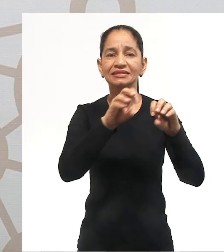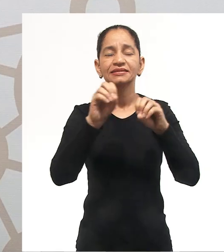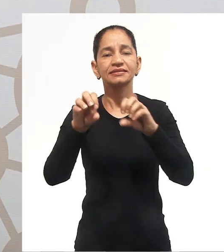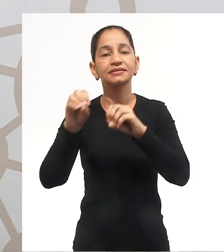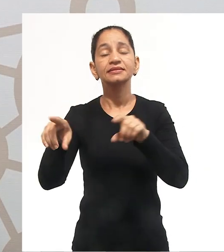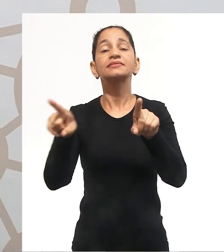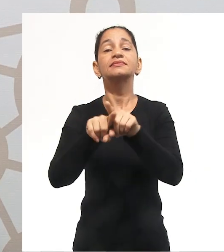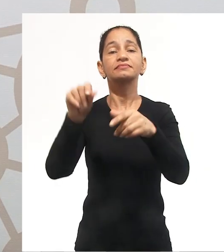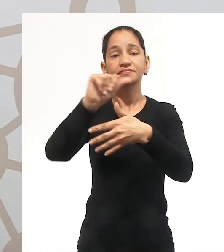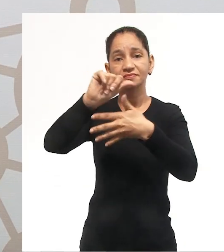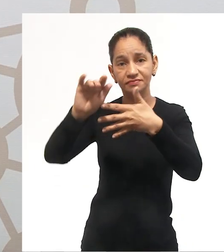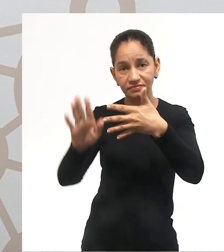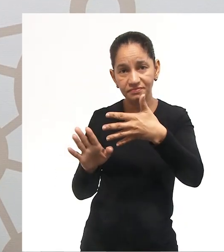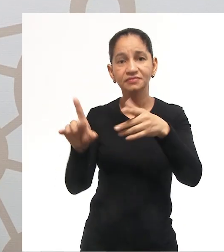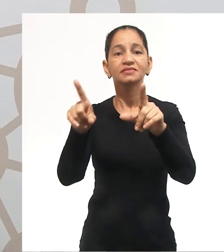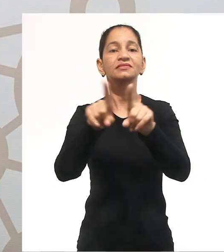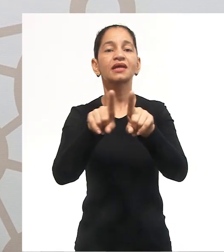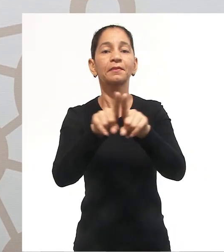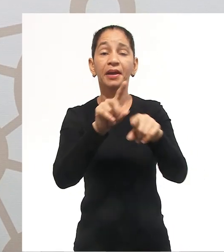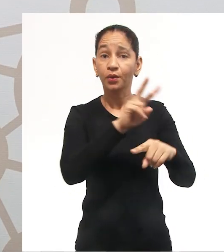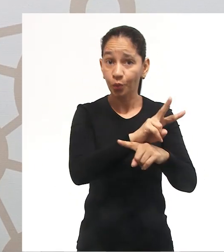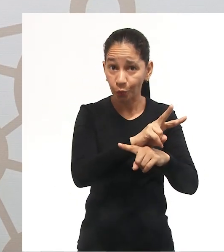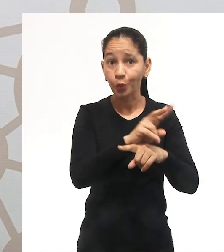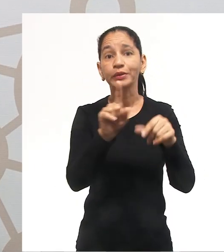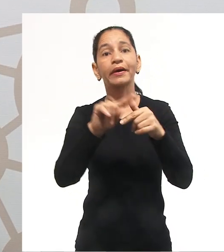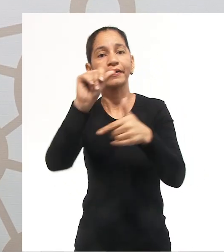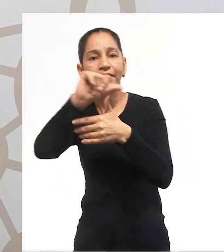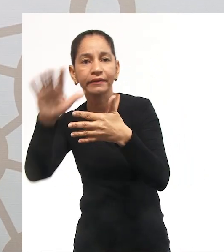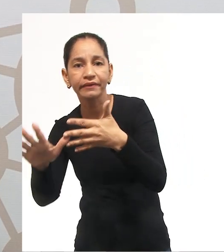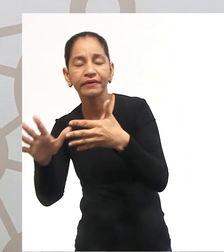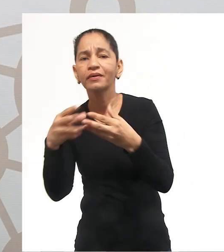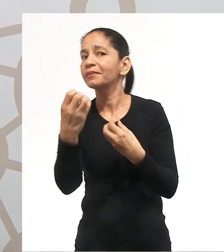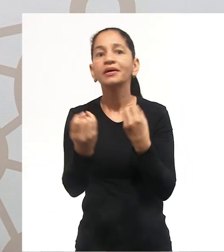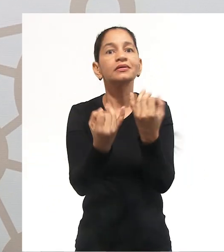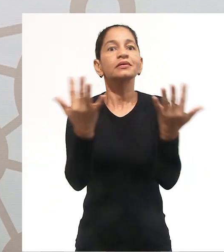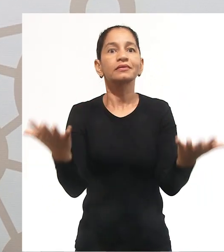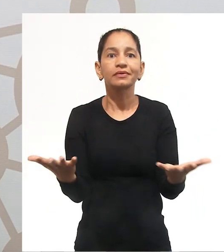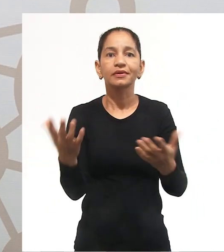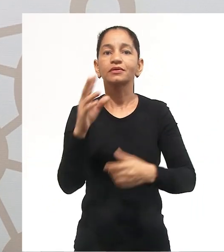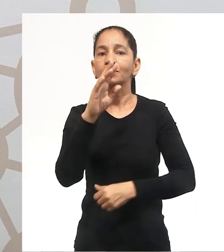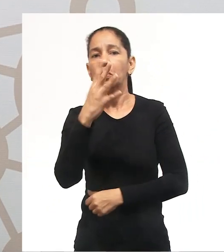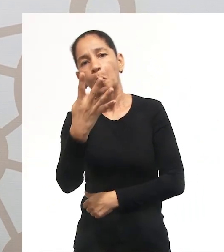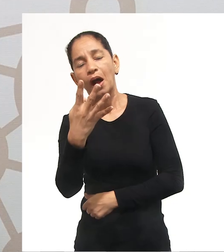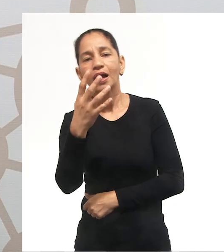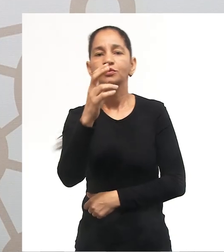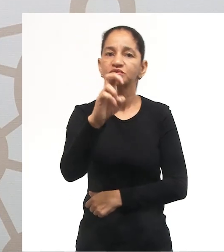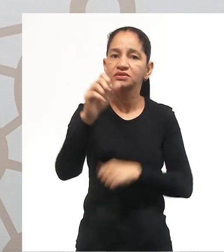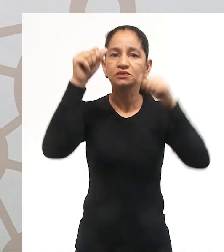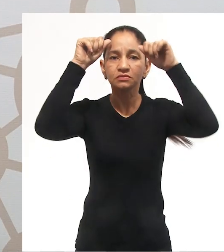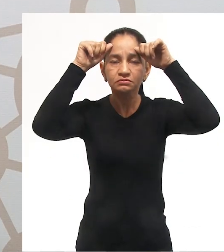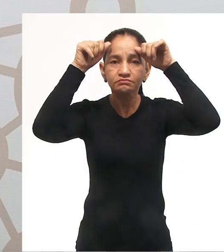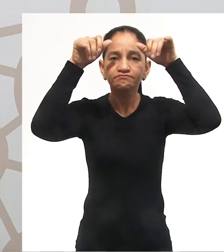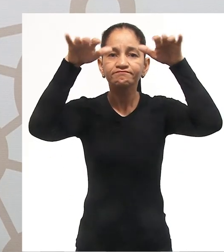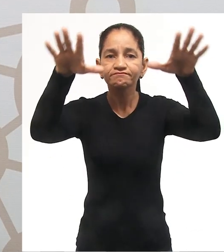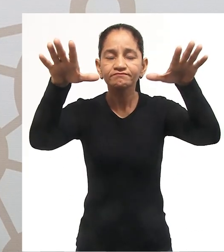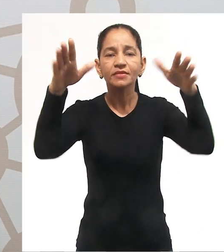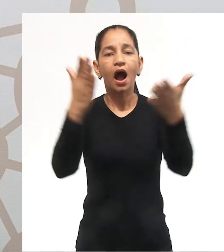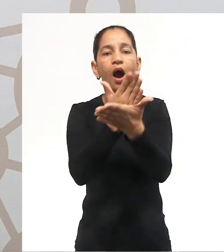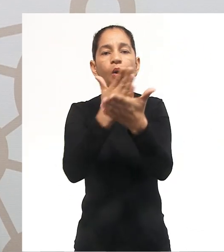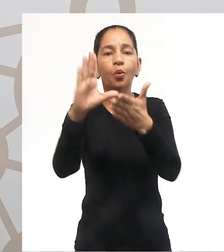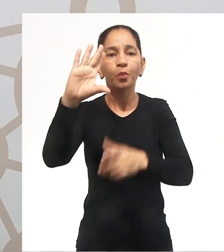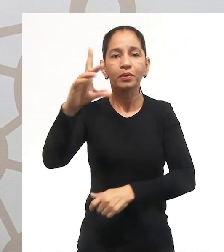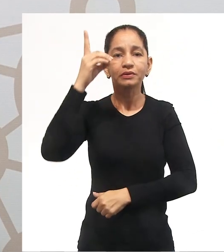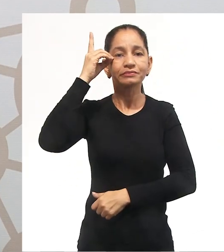ensinar, alfabetizar e, ao mesmo tempo, com 4, 5, 6 crianças autistas, com síndrome de